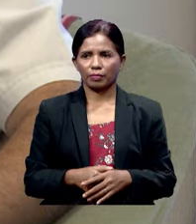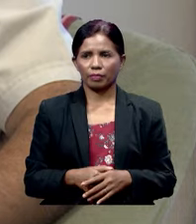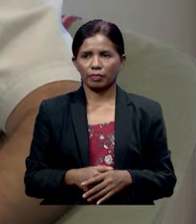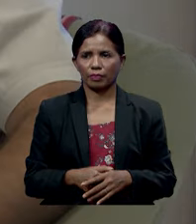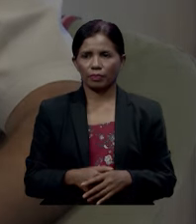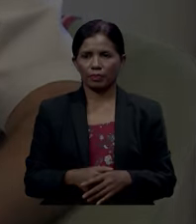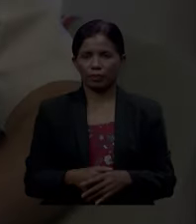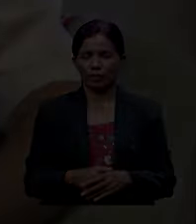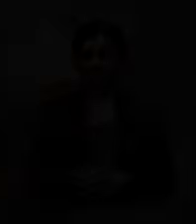obrigada